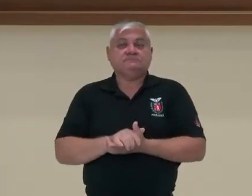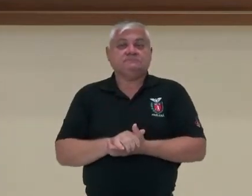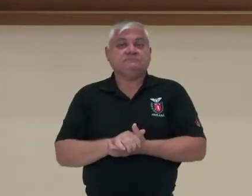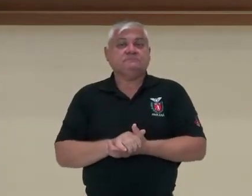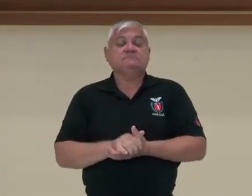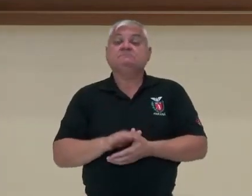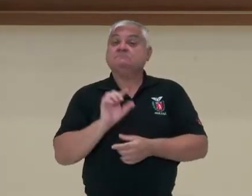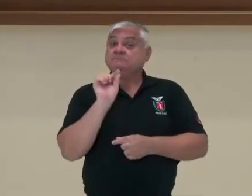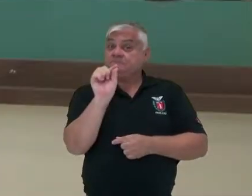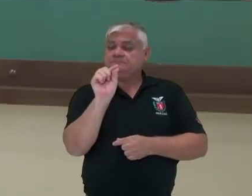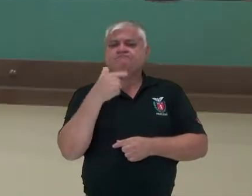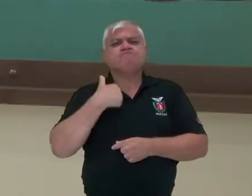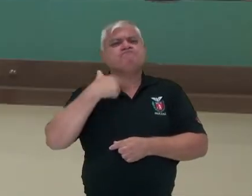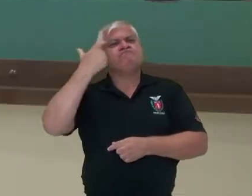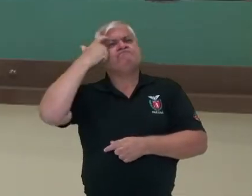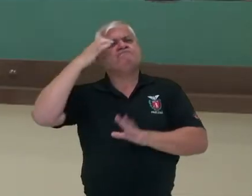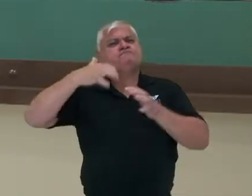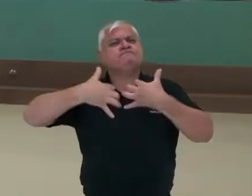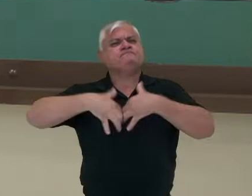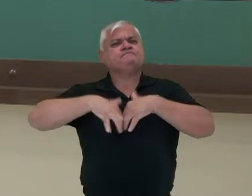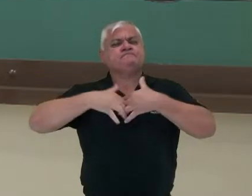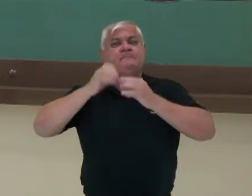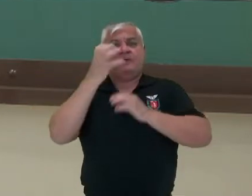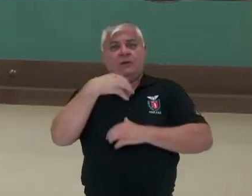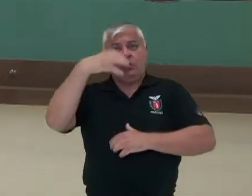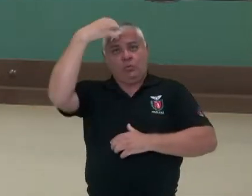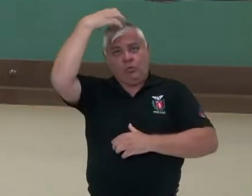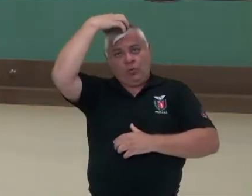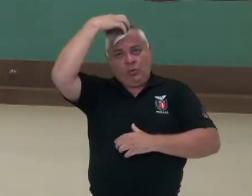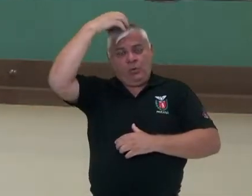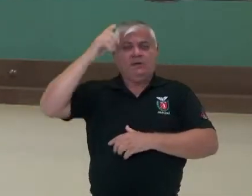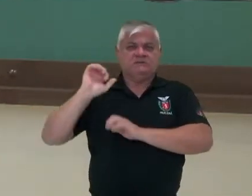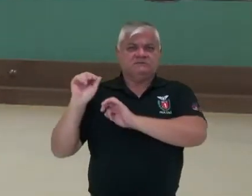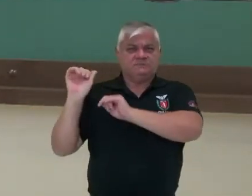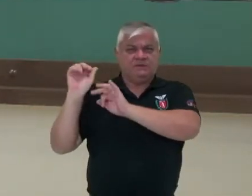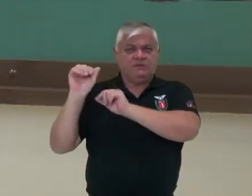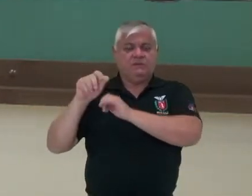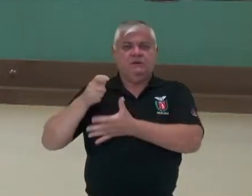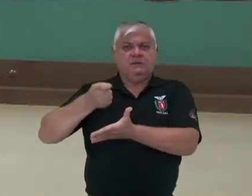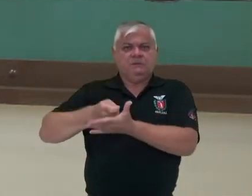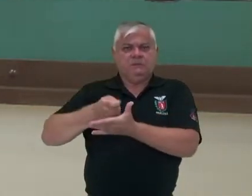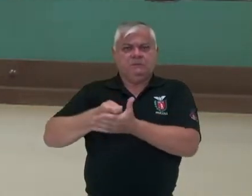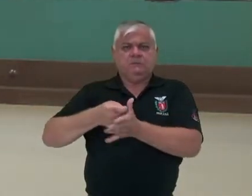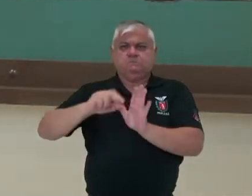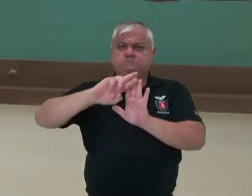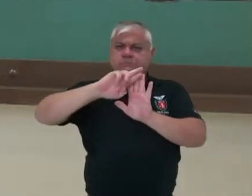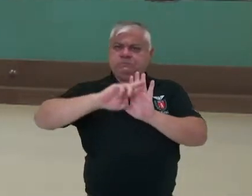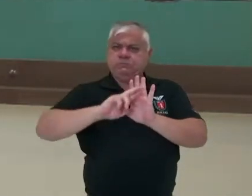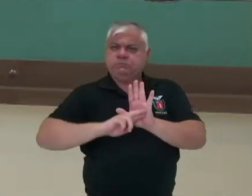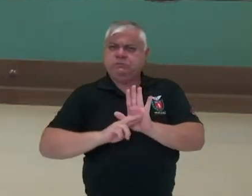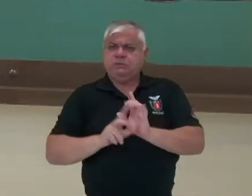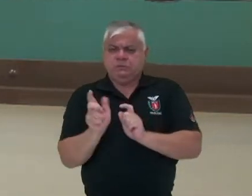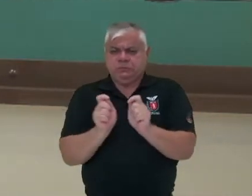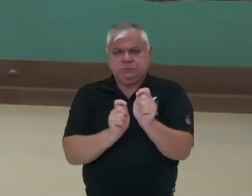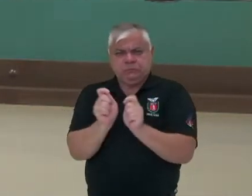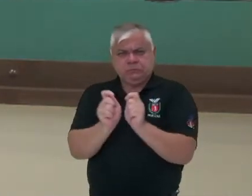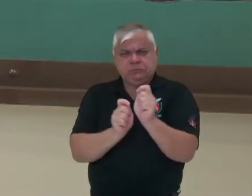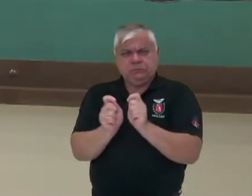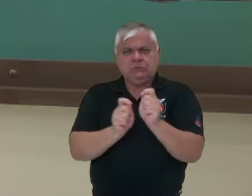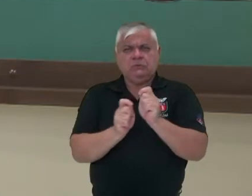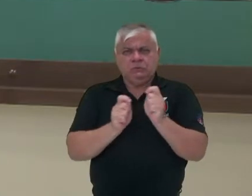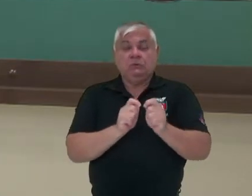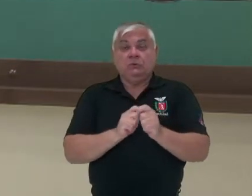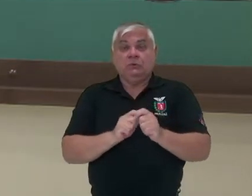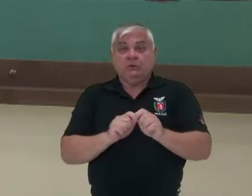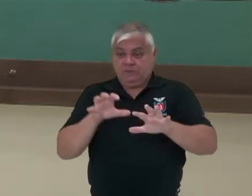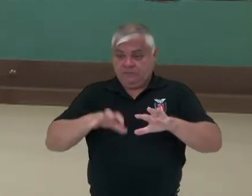para nós refletirmos aqui, ó, a coroa espanhola realizou um rígido sistema de controle sobre os territórios